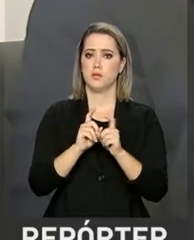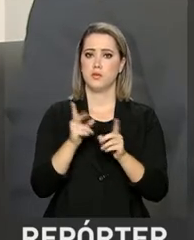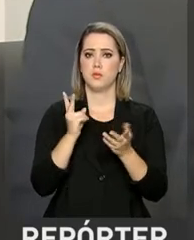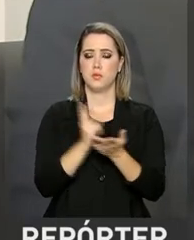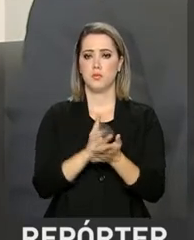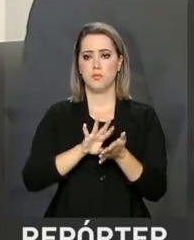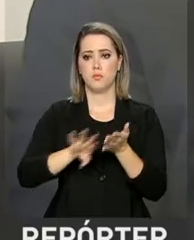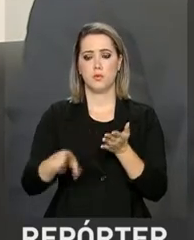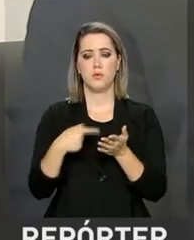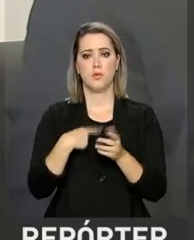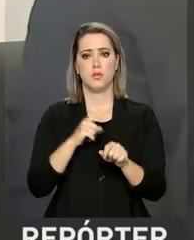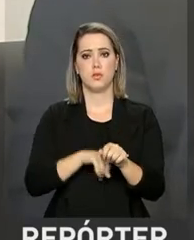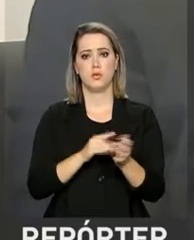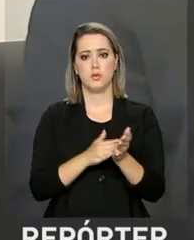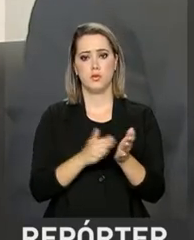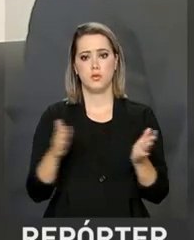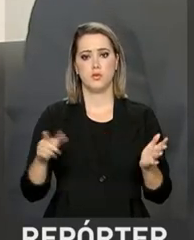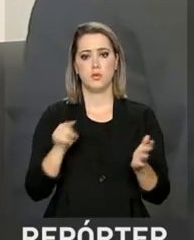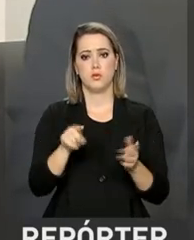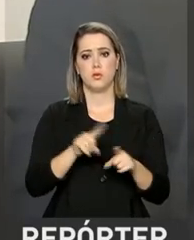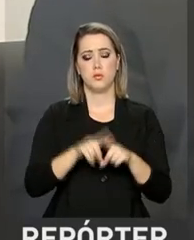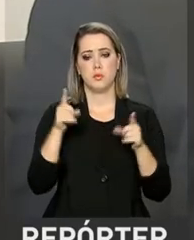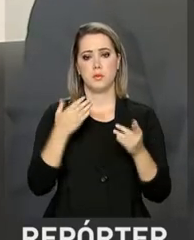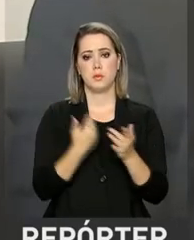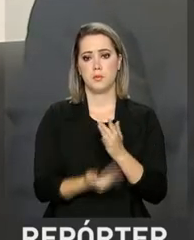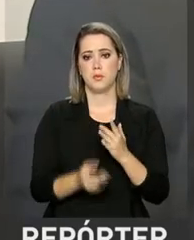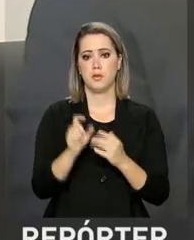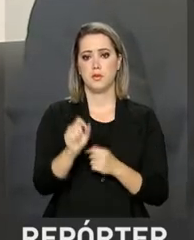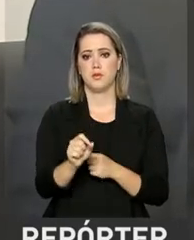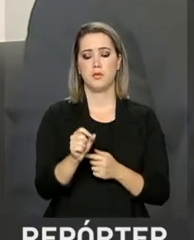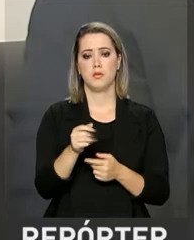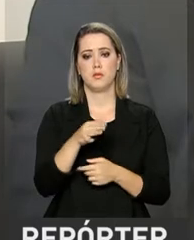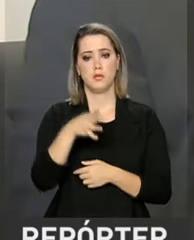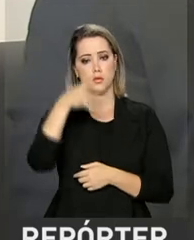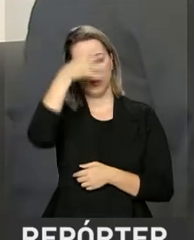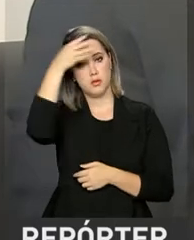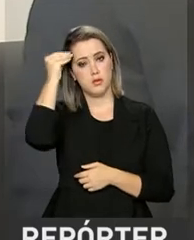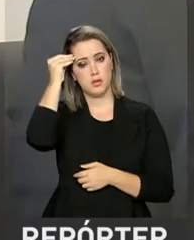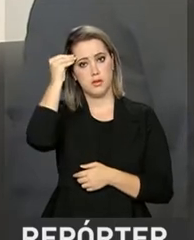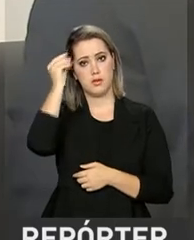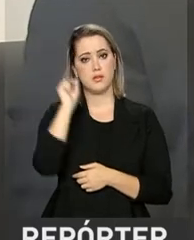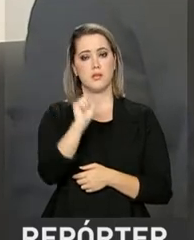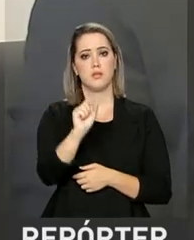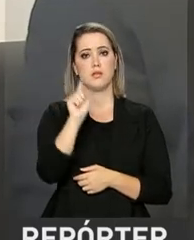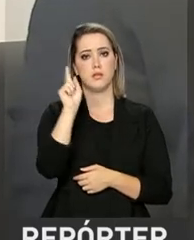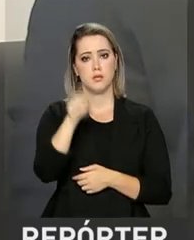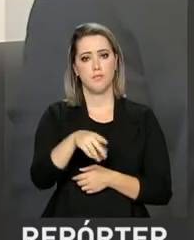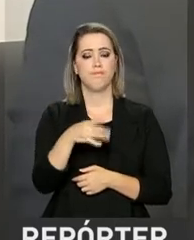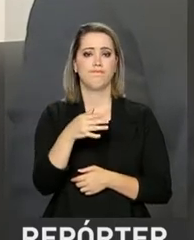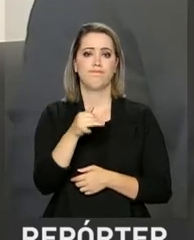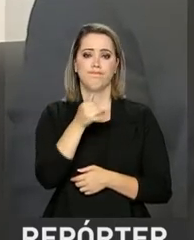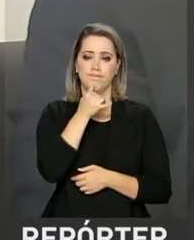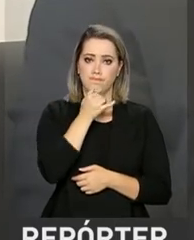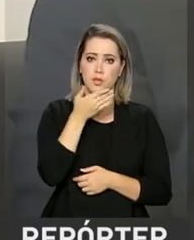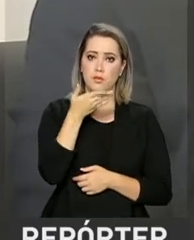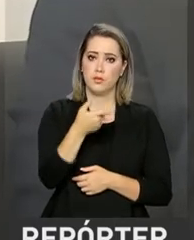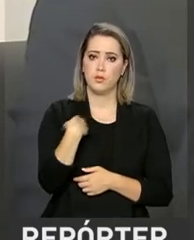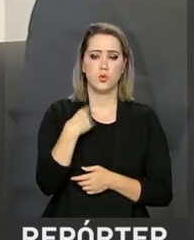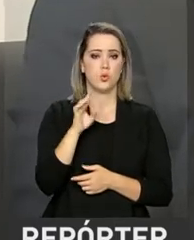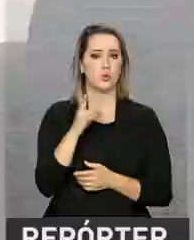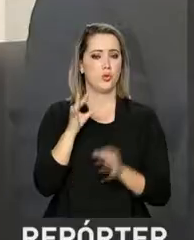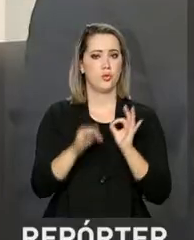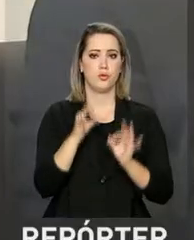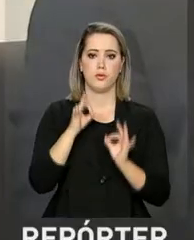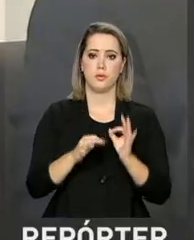do prazo agora se ele perder esse prazo o e é esquecimento dele há infelizmente a gente só consegue fazer alguma coisa na via judicial